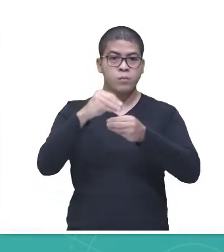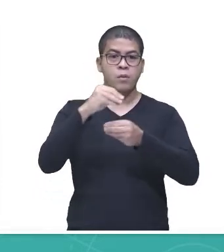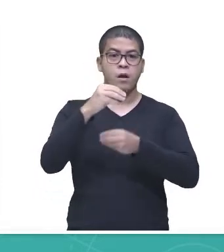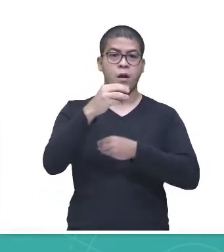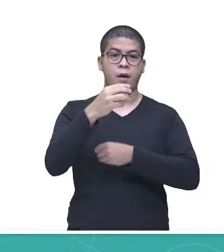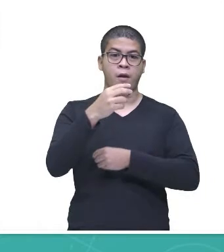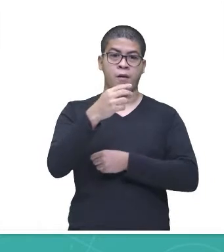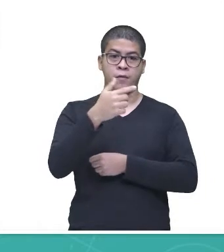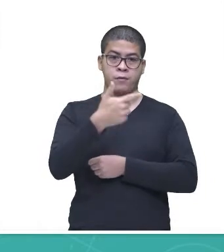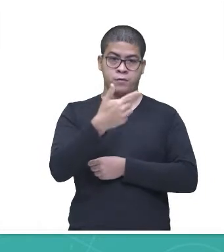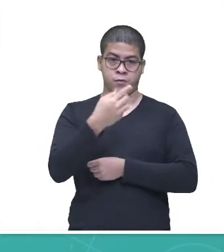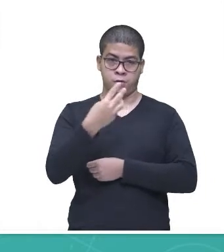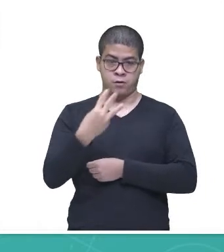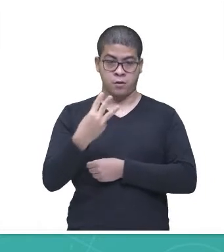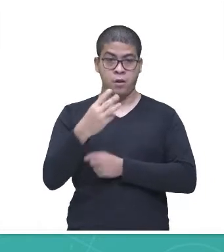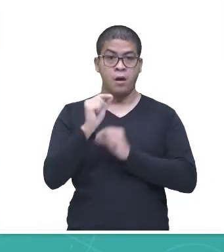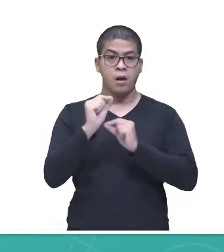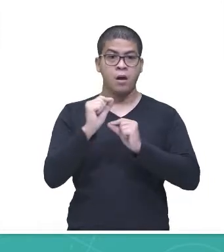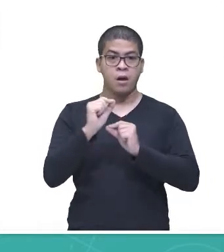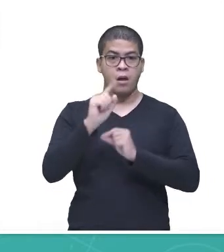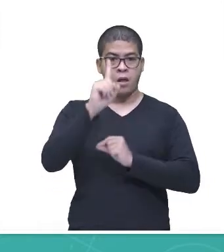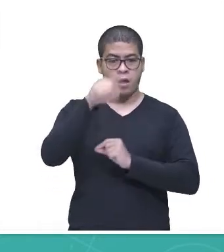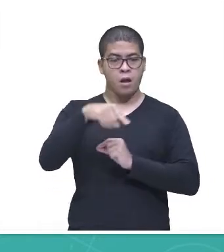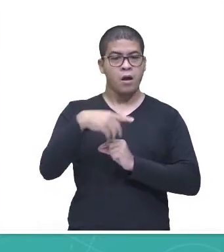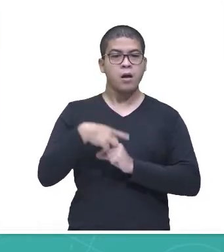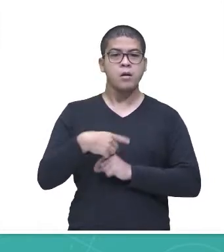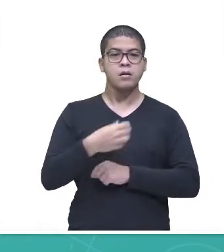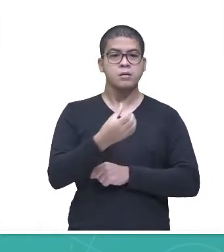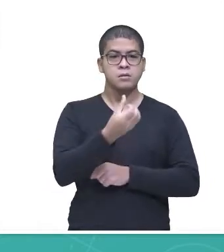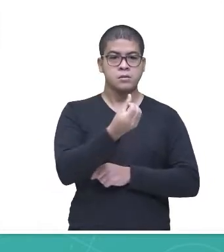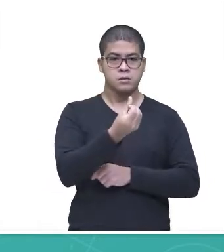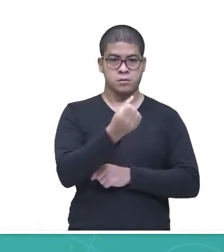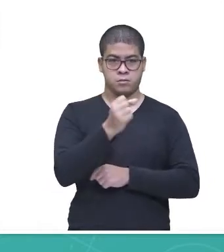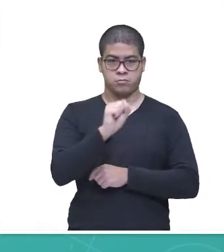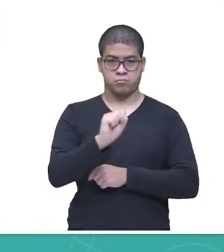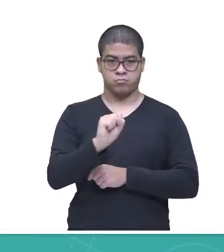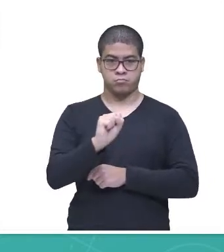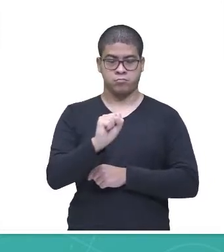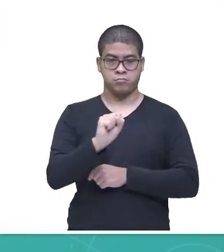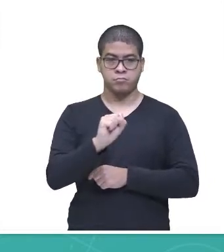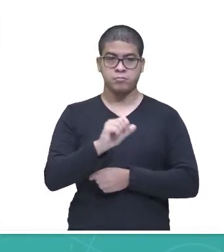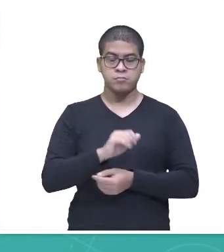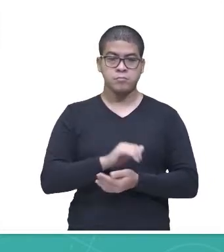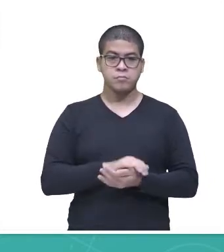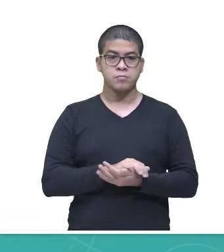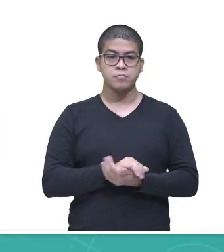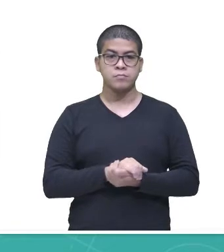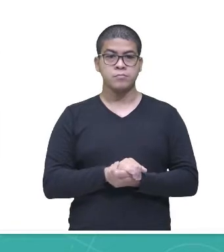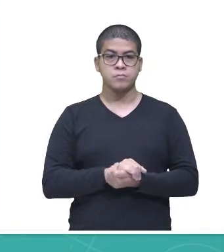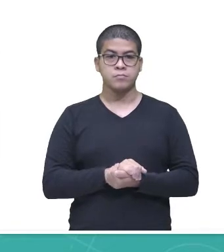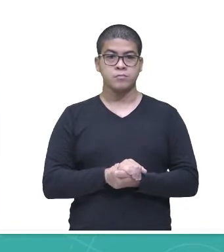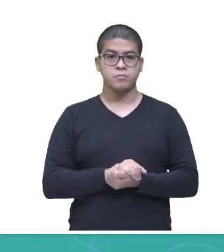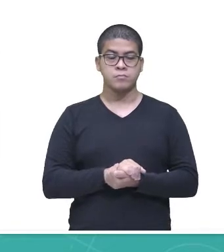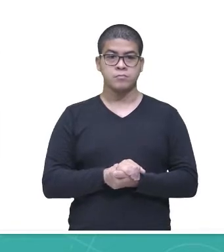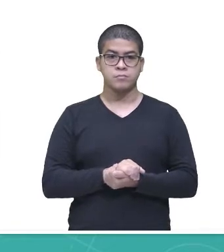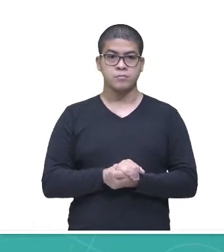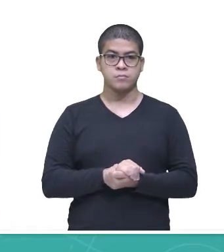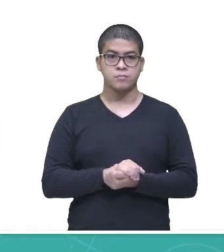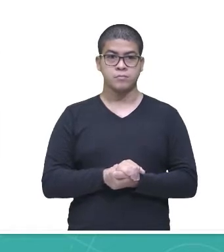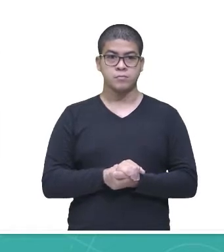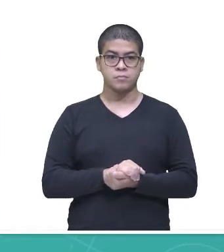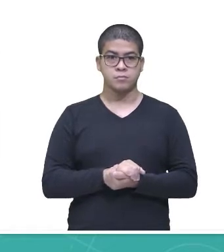e 4 mais 2, 6. Então, temos que a soma de 45 minutos com 23 minutos é igual